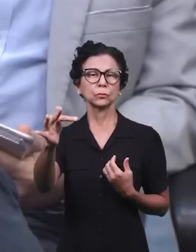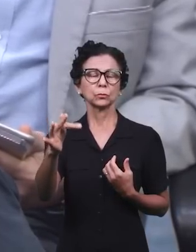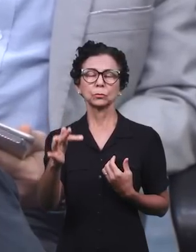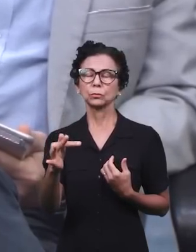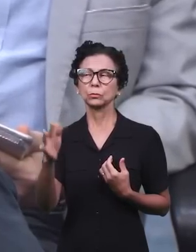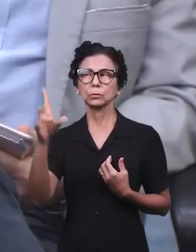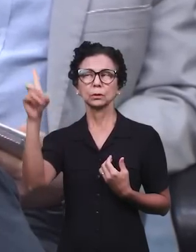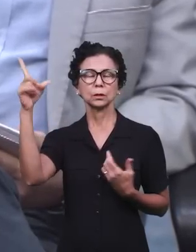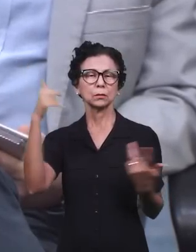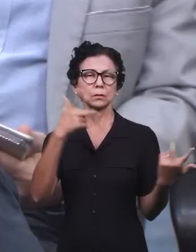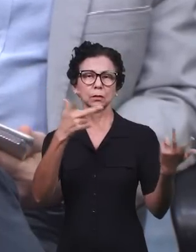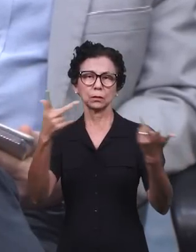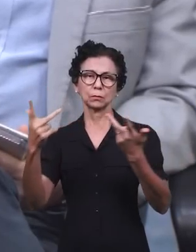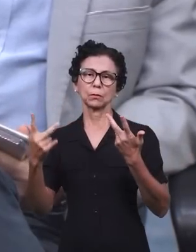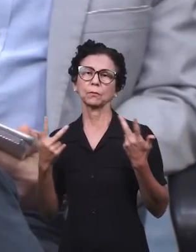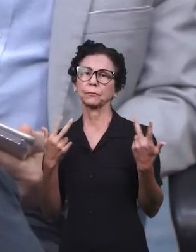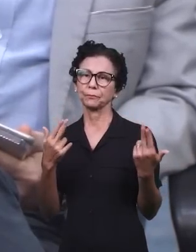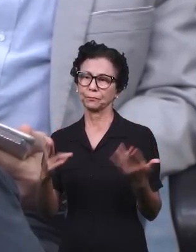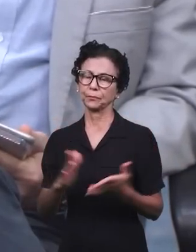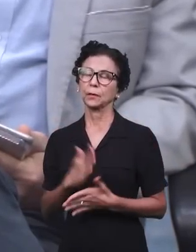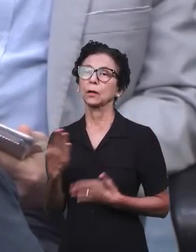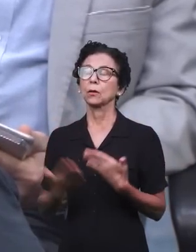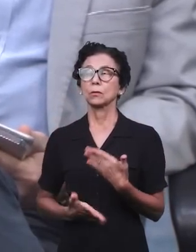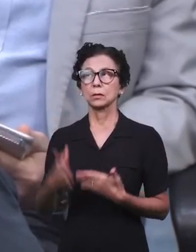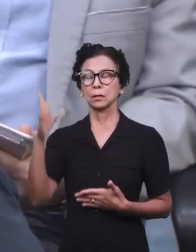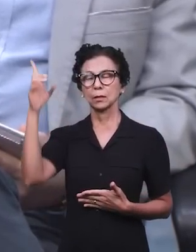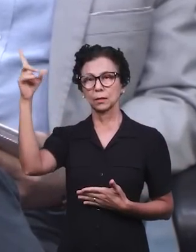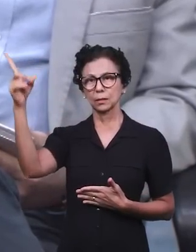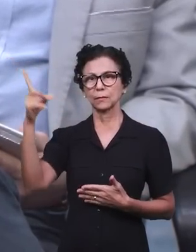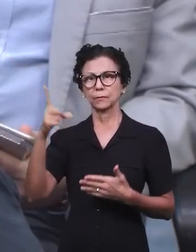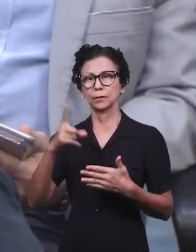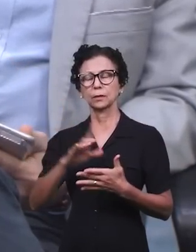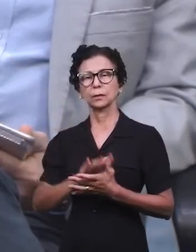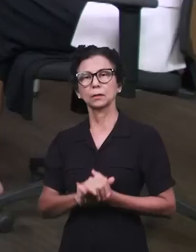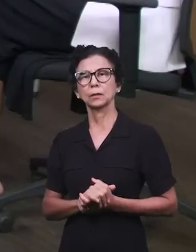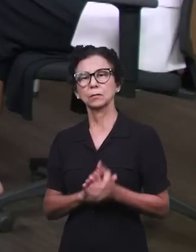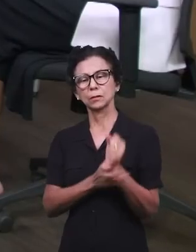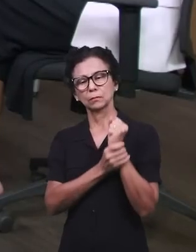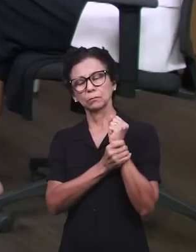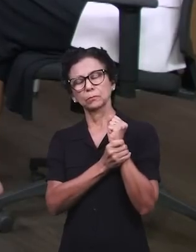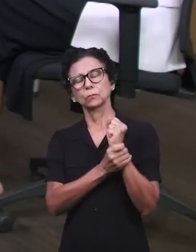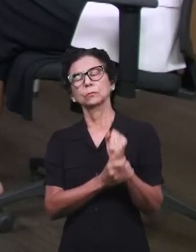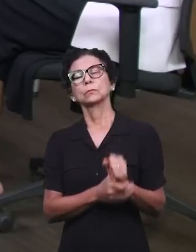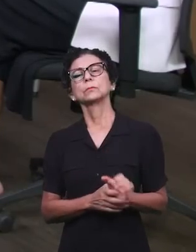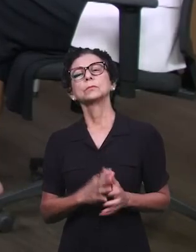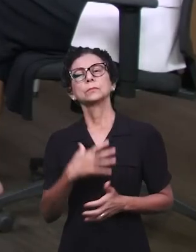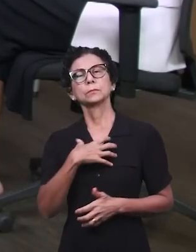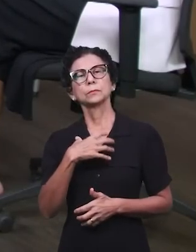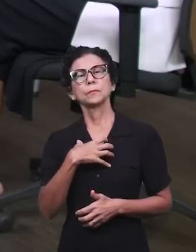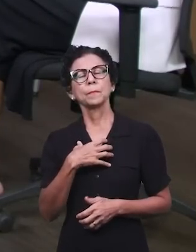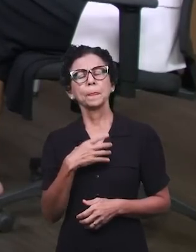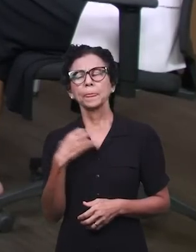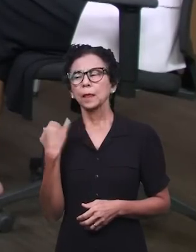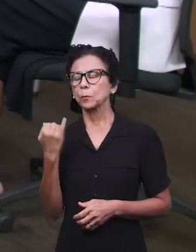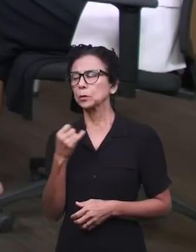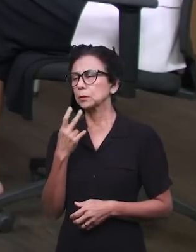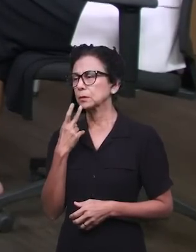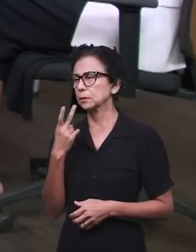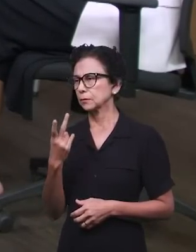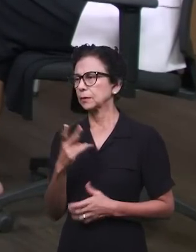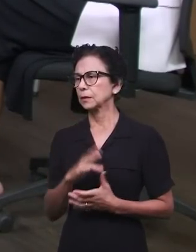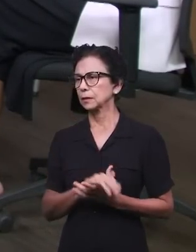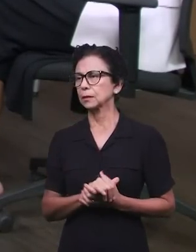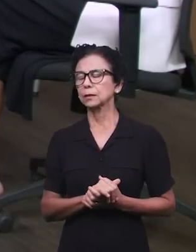O servo de Deus, ele não está sozinho na calamidade, ele tem a mão do Senhor sobre ele. O importante é isso, né? É bom sempre destacar, é o texto básico,